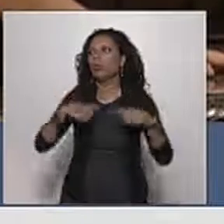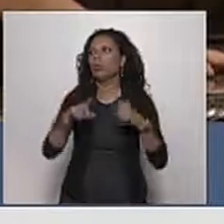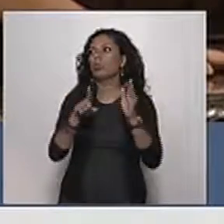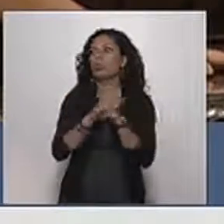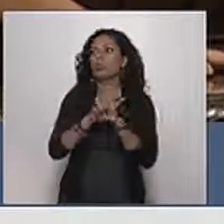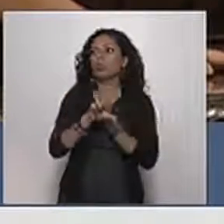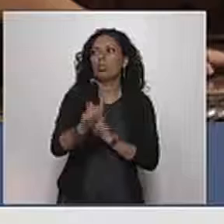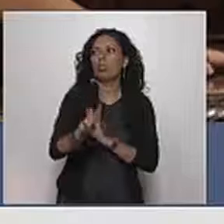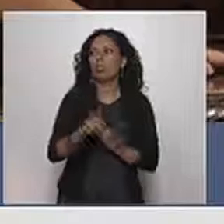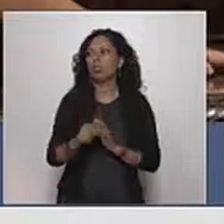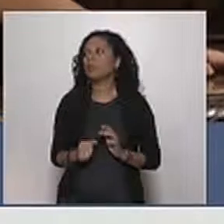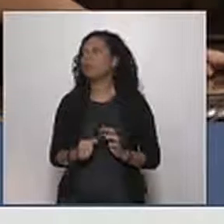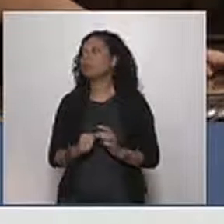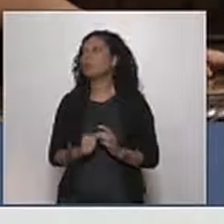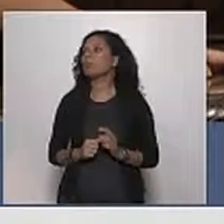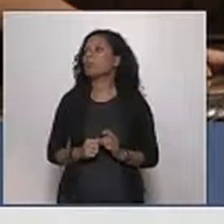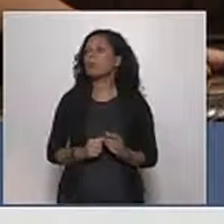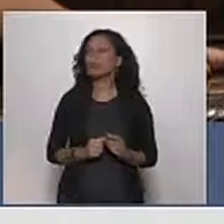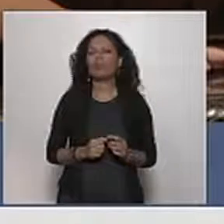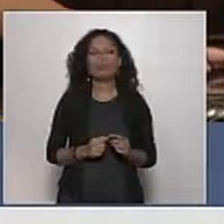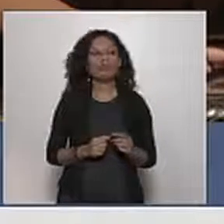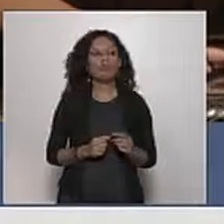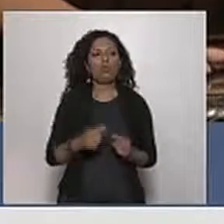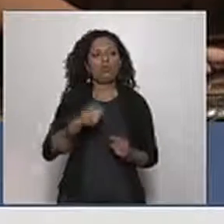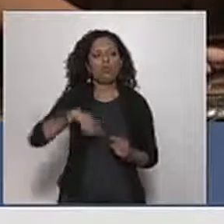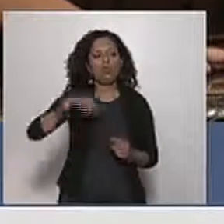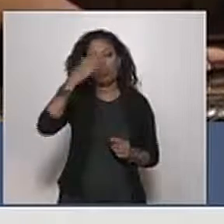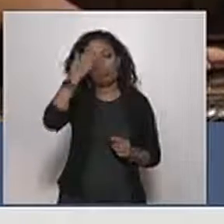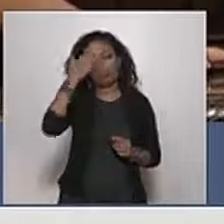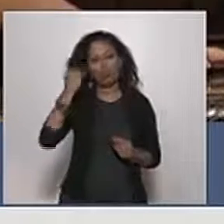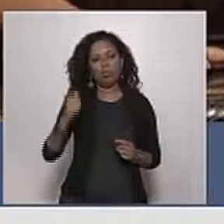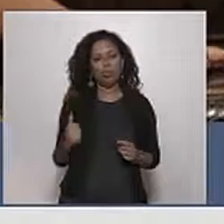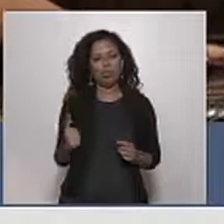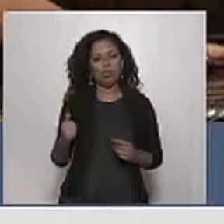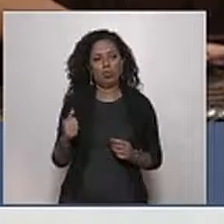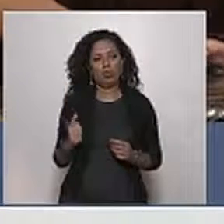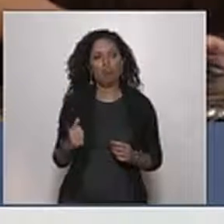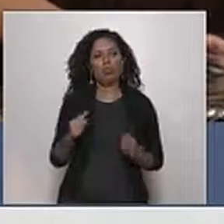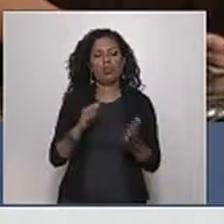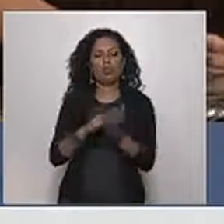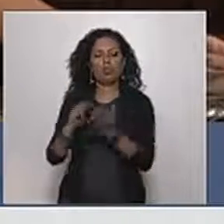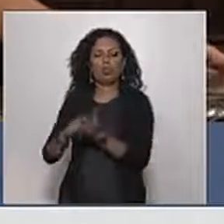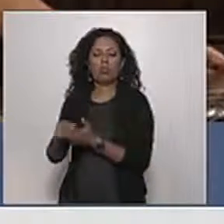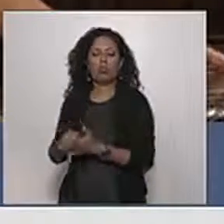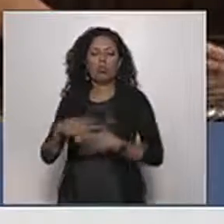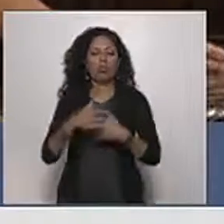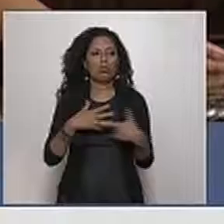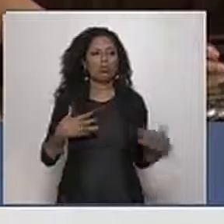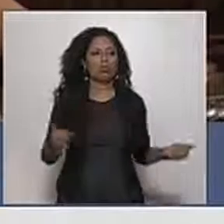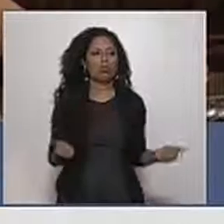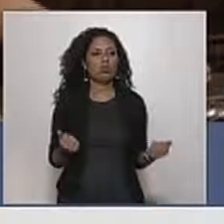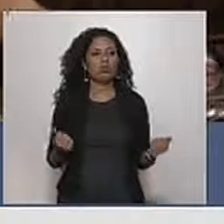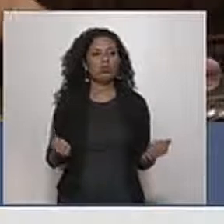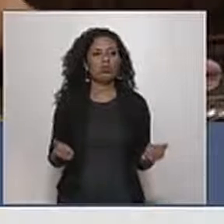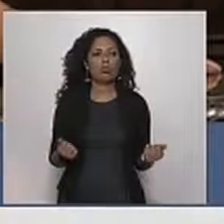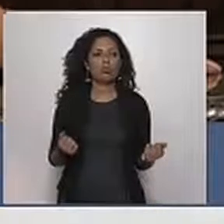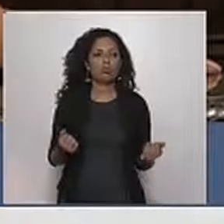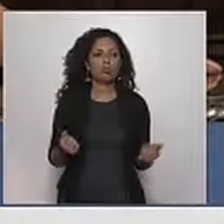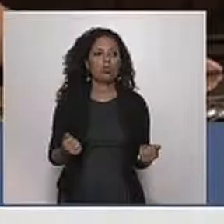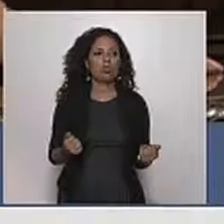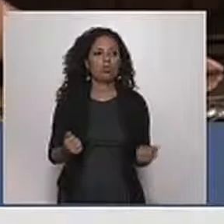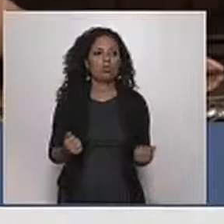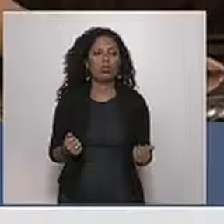ambiental. Esses prédios, a Defesa Civil já havia condenado, a Justiça já havia condenado, e qual é a